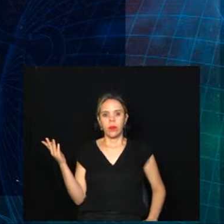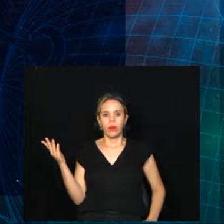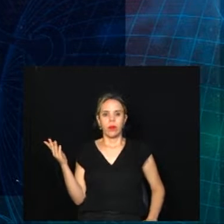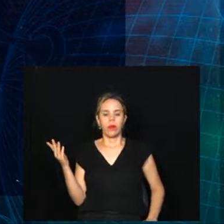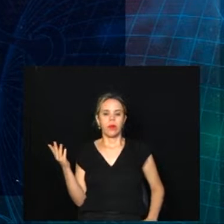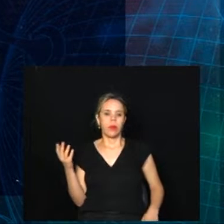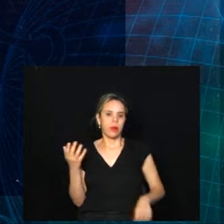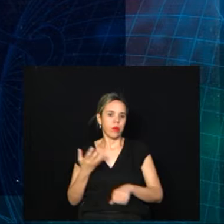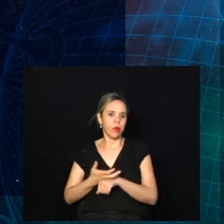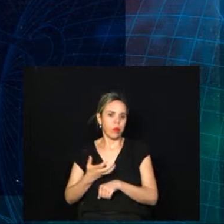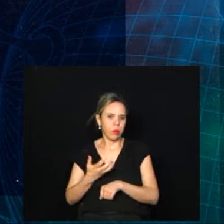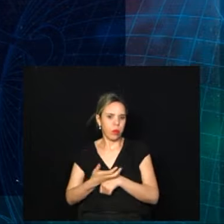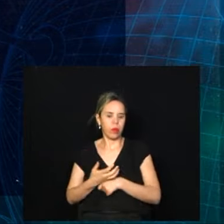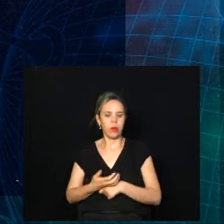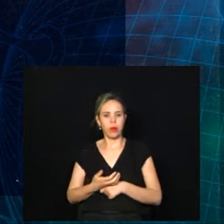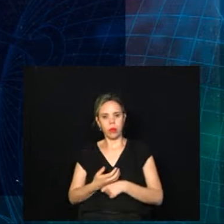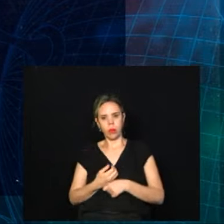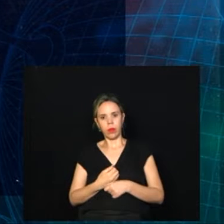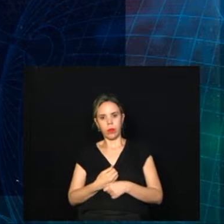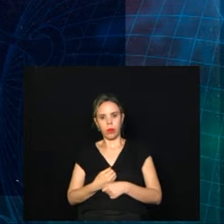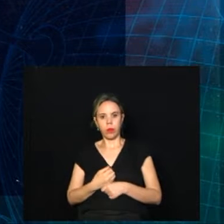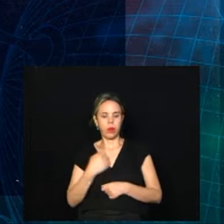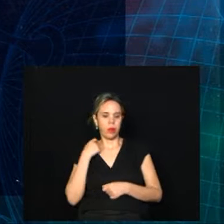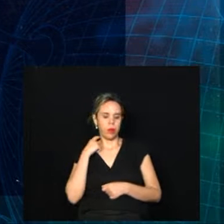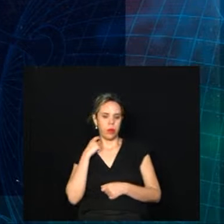26.248, Santa Bárbara do Oeste,